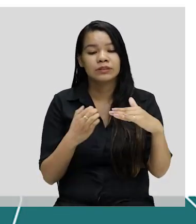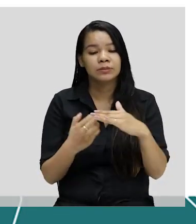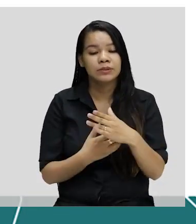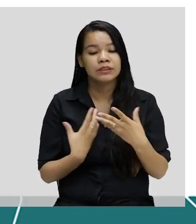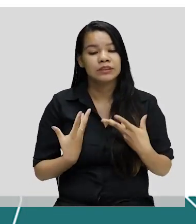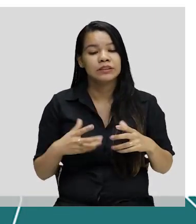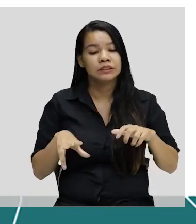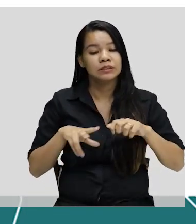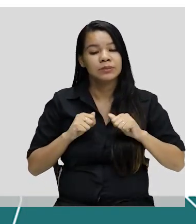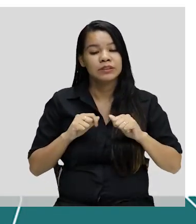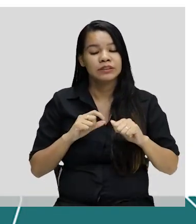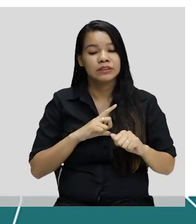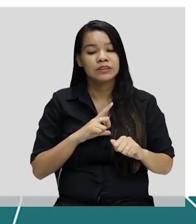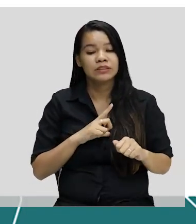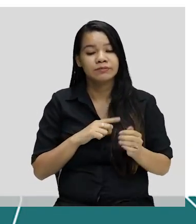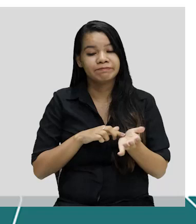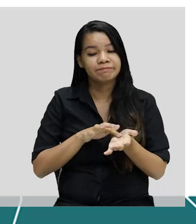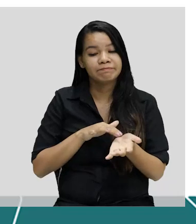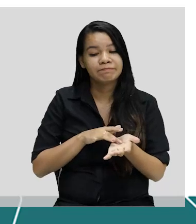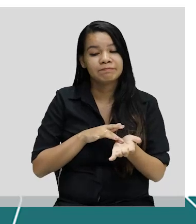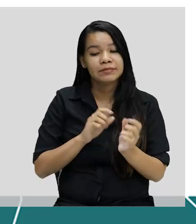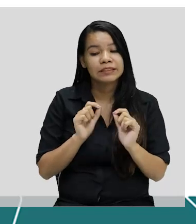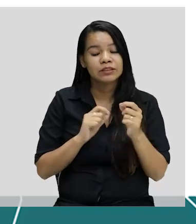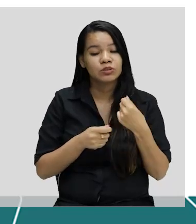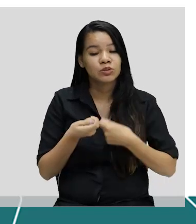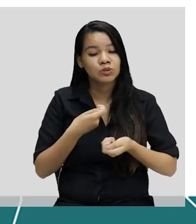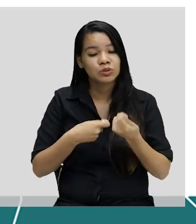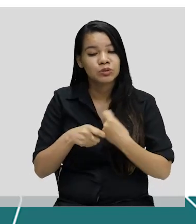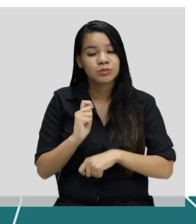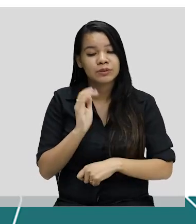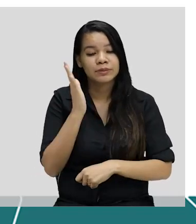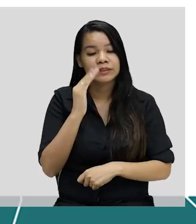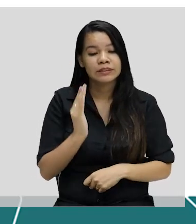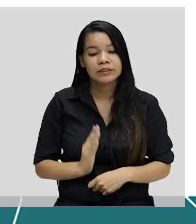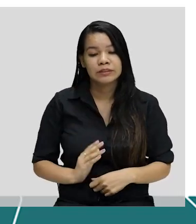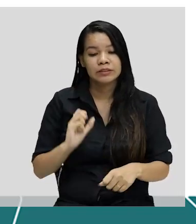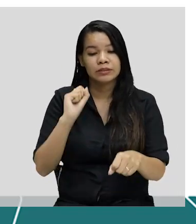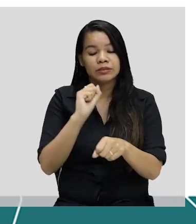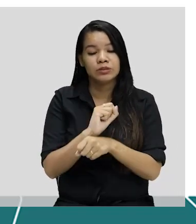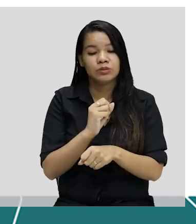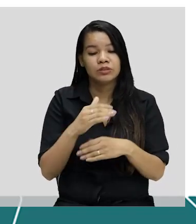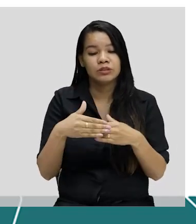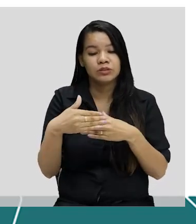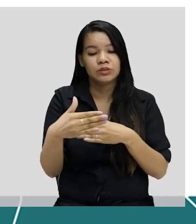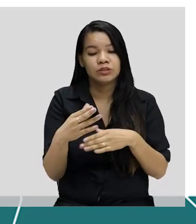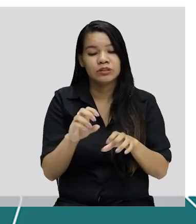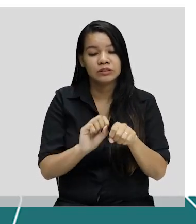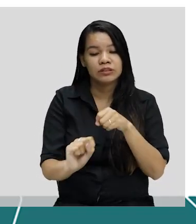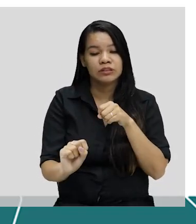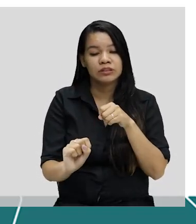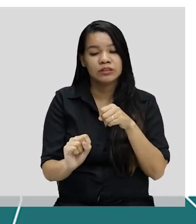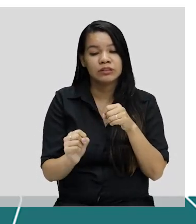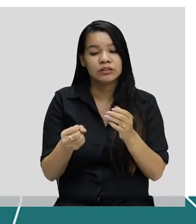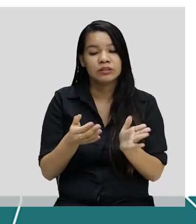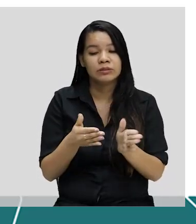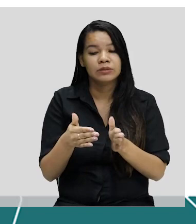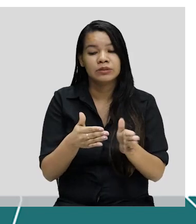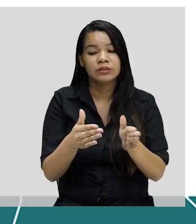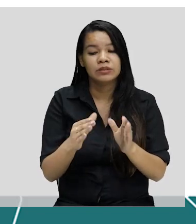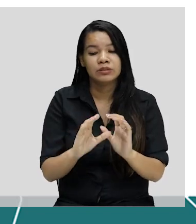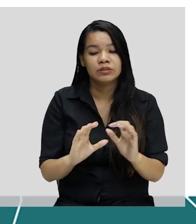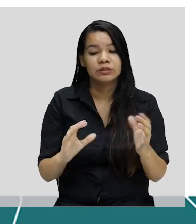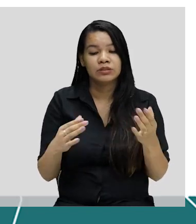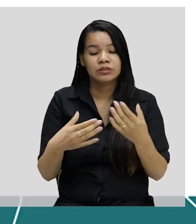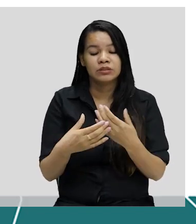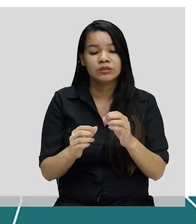admitem haver indícios de que a economia brasileira interrompeu a sucessão de quedas e caminha para um ciclo de crescimento. Observa